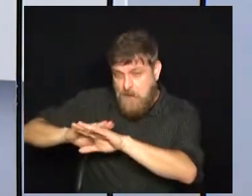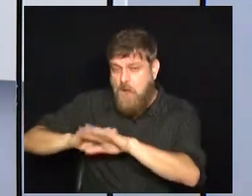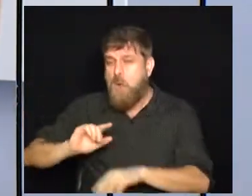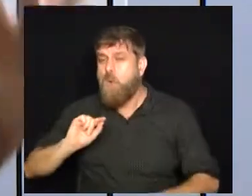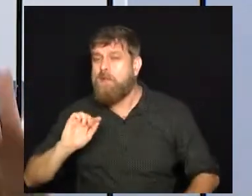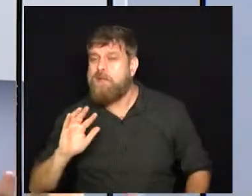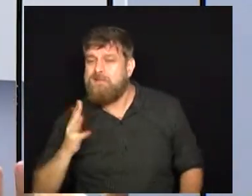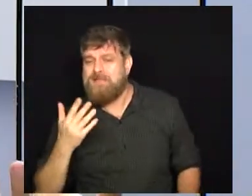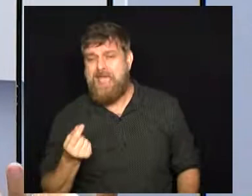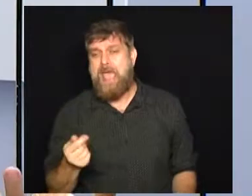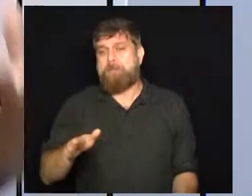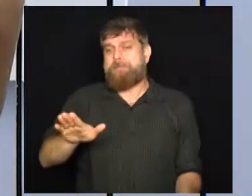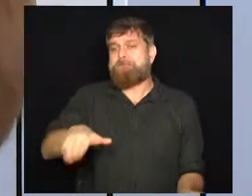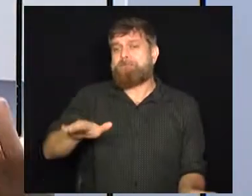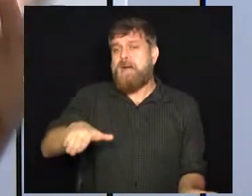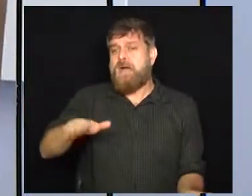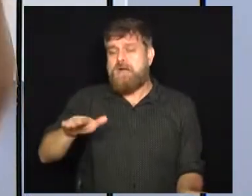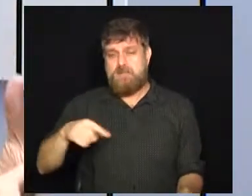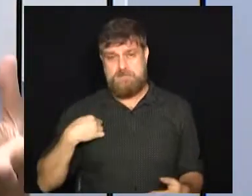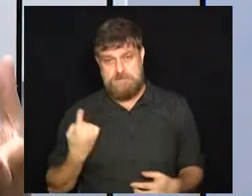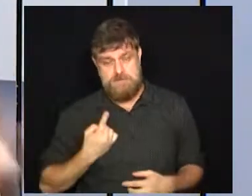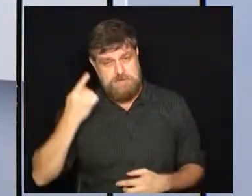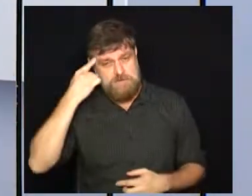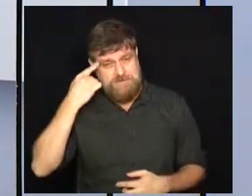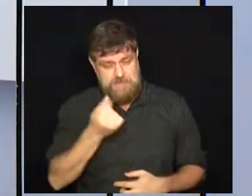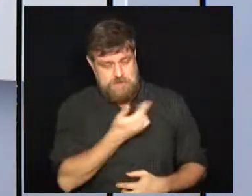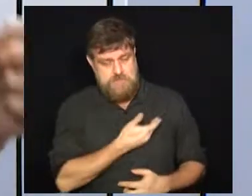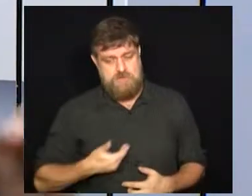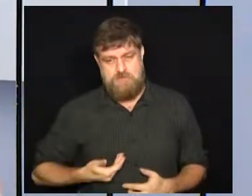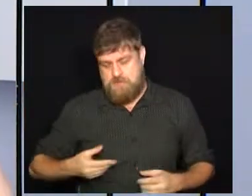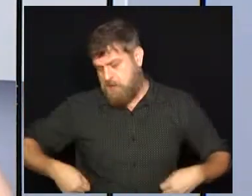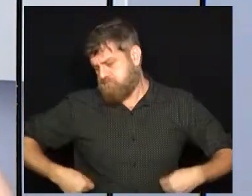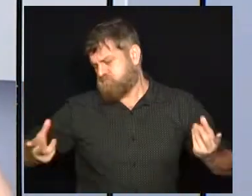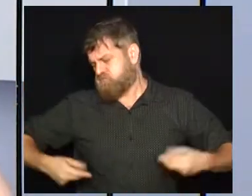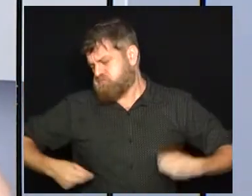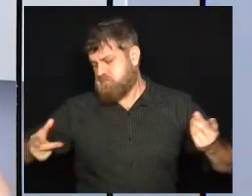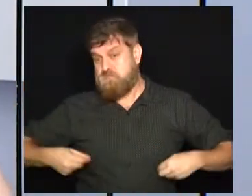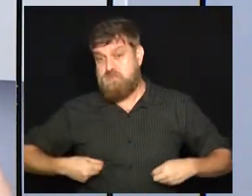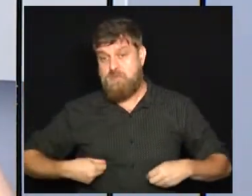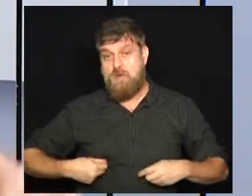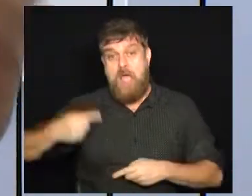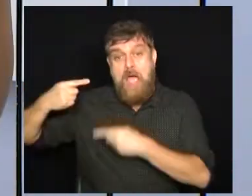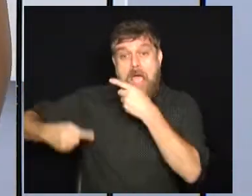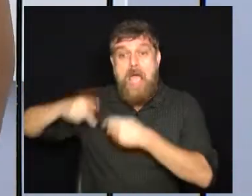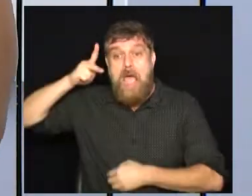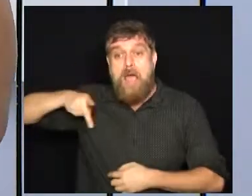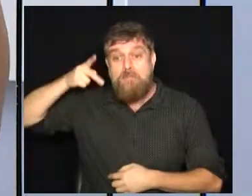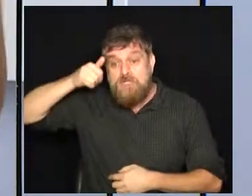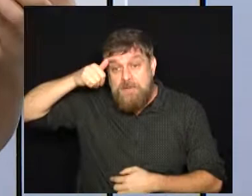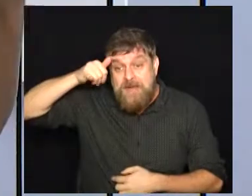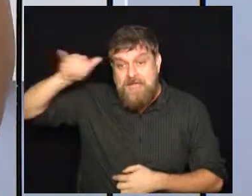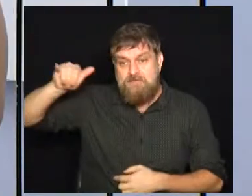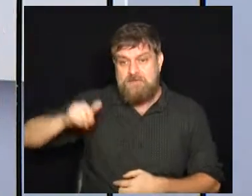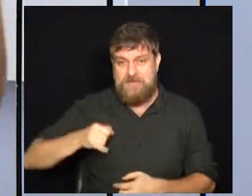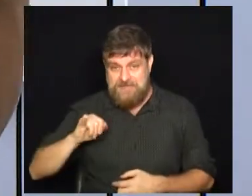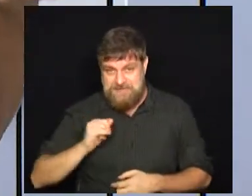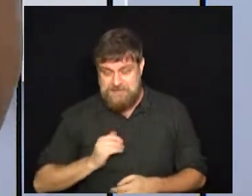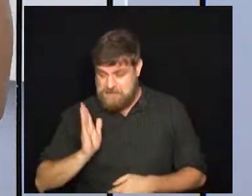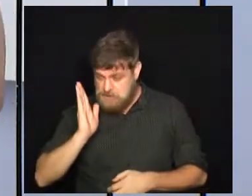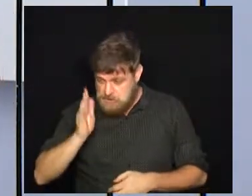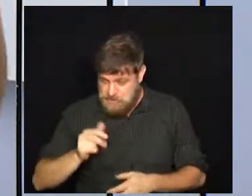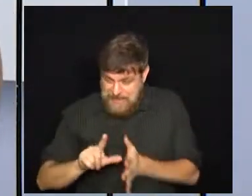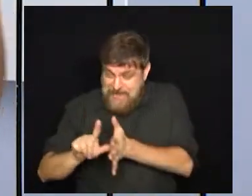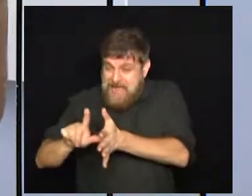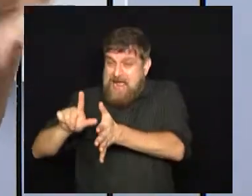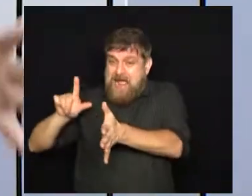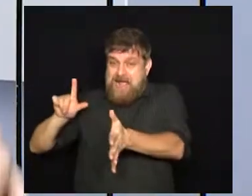é mais barato, do ponto de vista do orçamento público, você fazer política preventiva. Porque se você faz políticas